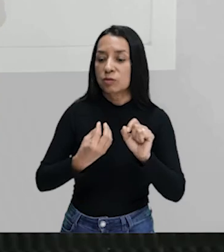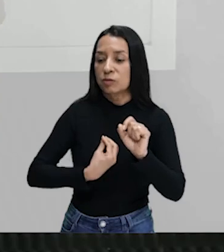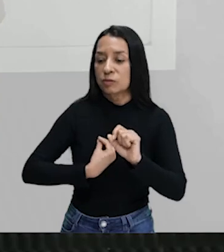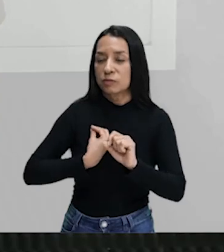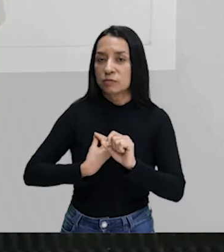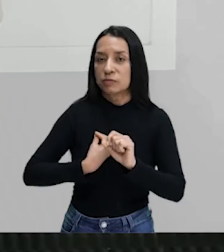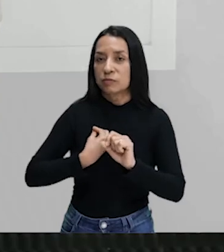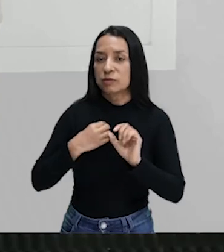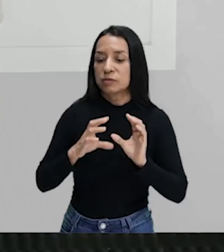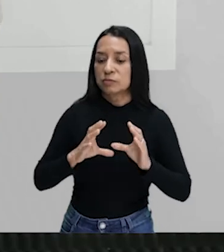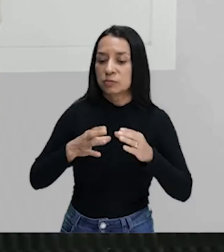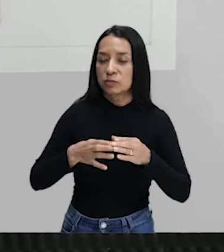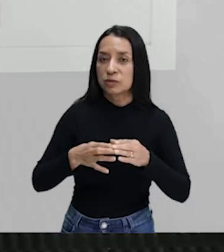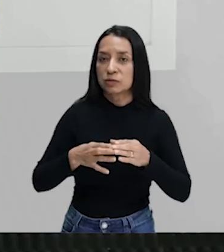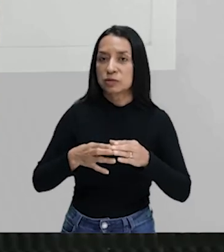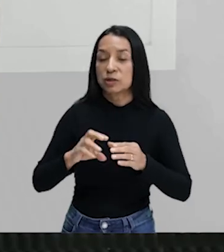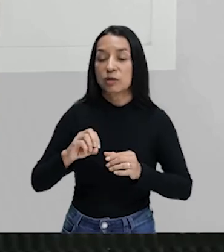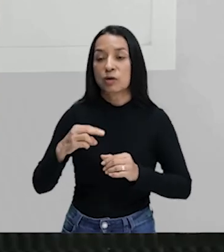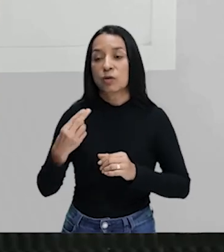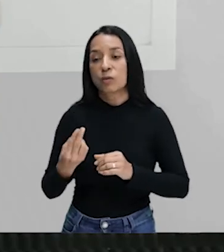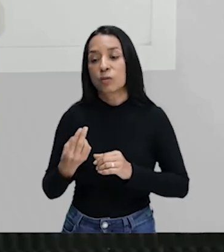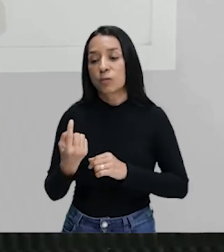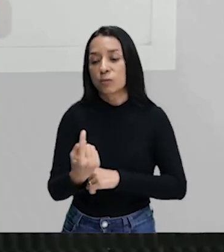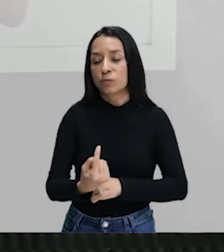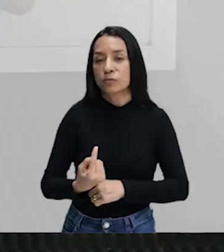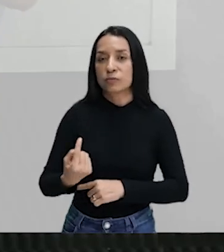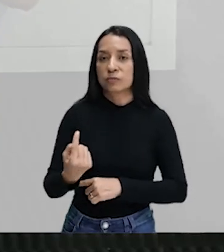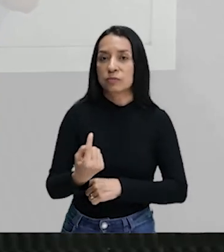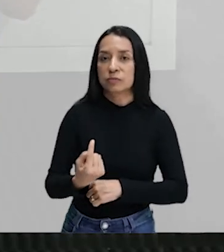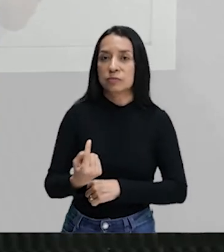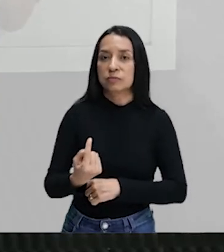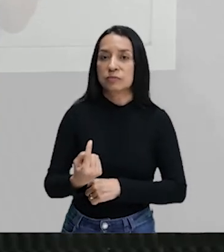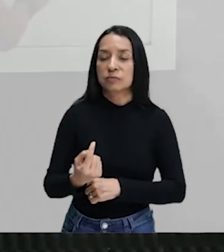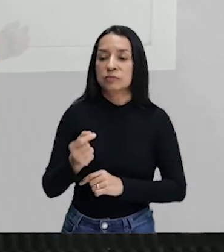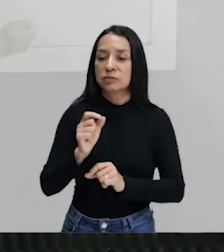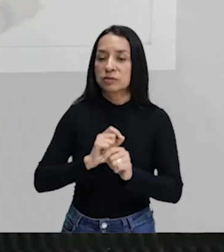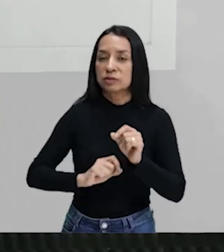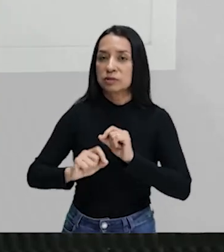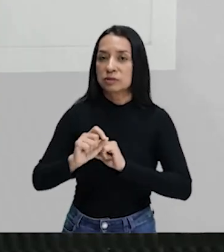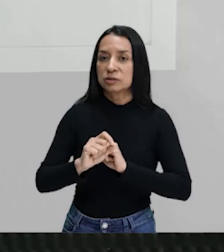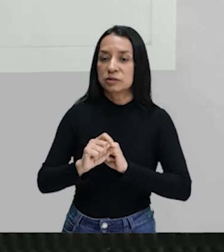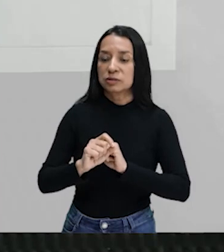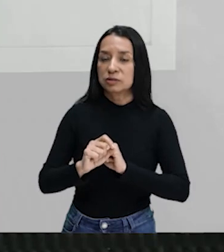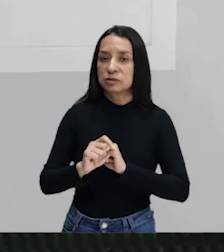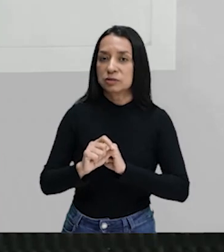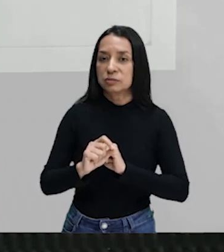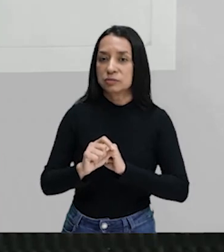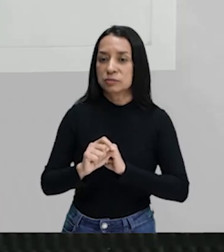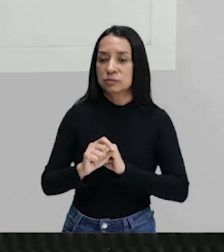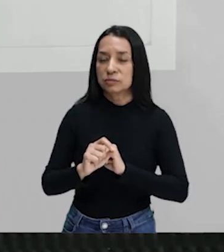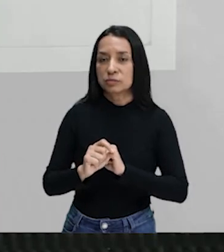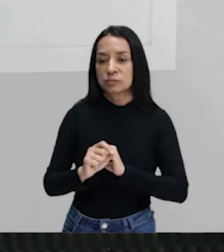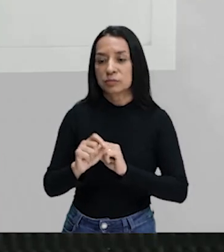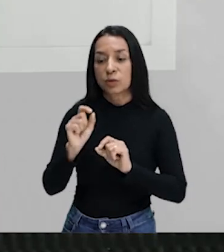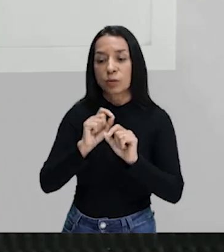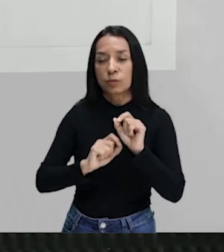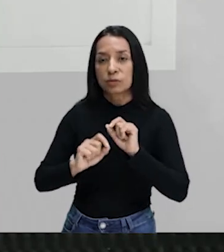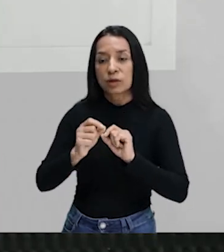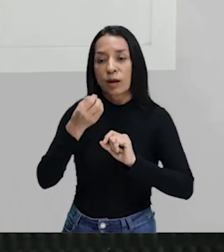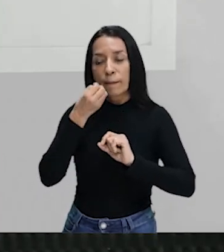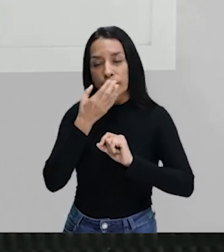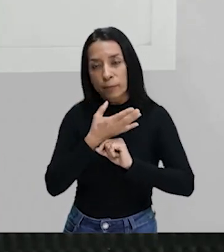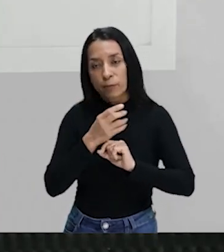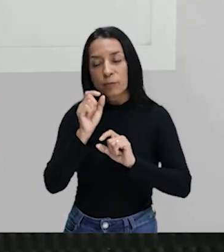vivência coletiva ou até mesmo individual, que seja a contento para aquilo que